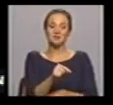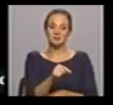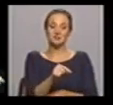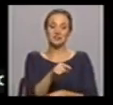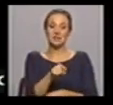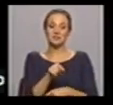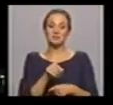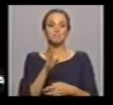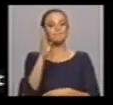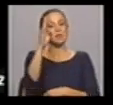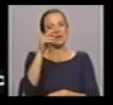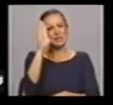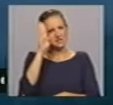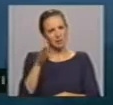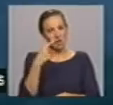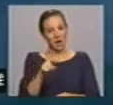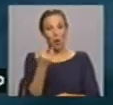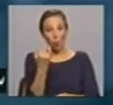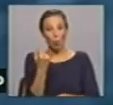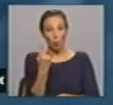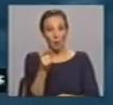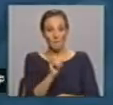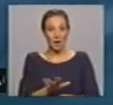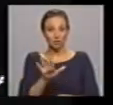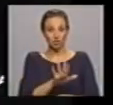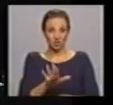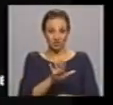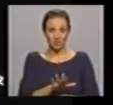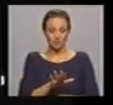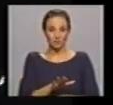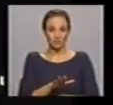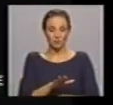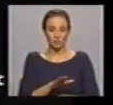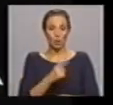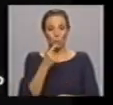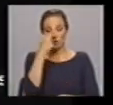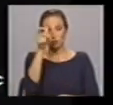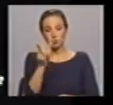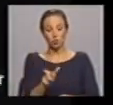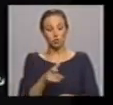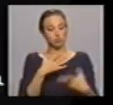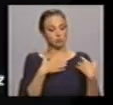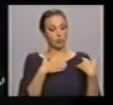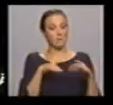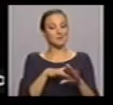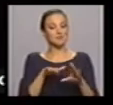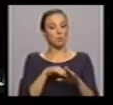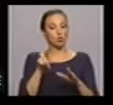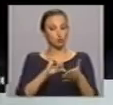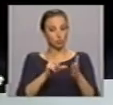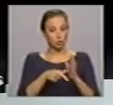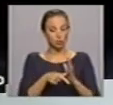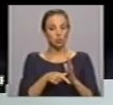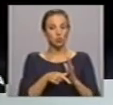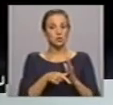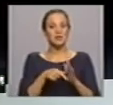E, curiosamente, sabes que há lá uma imagem que Carl Sagan, uma das pessoas que participou neste projeto, que Carl